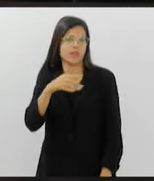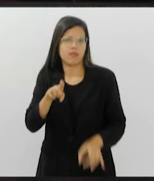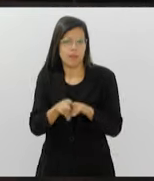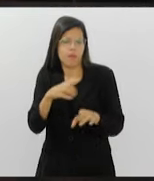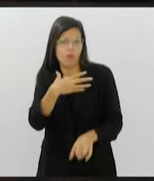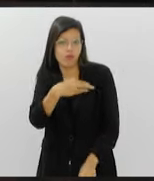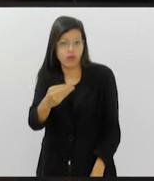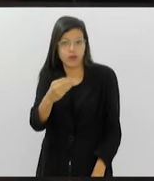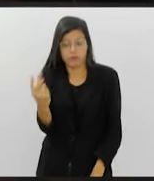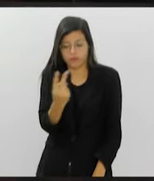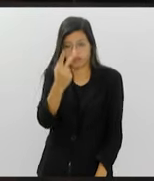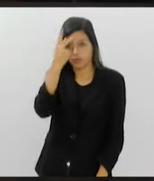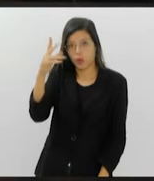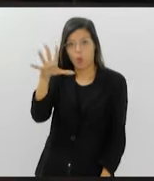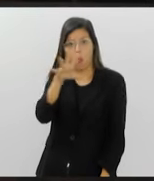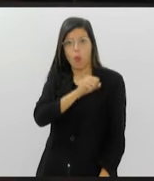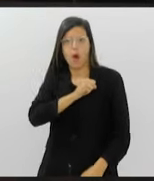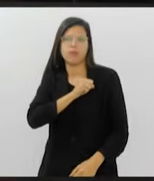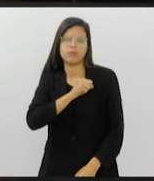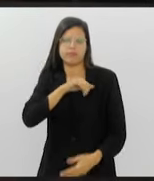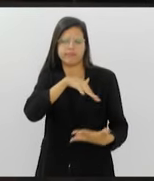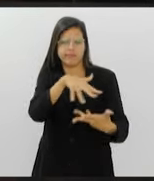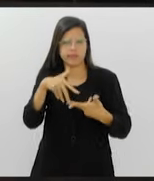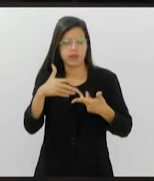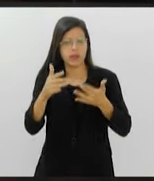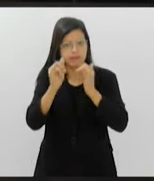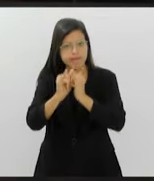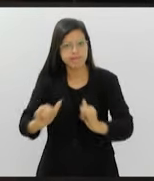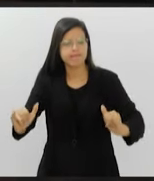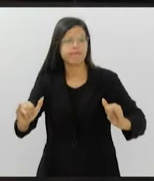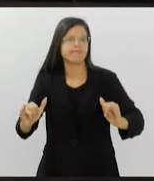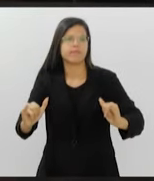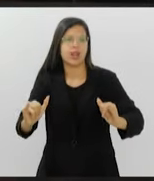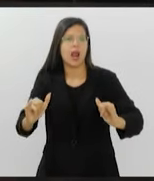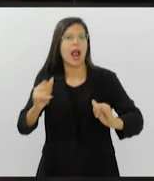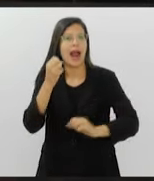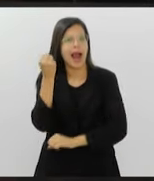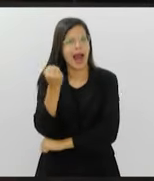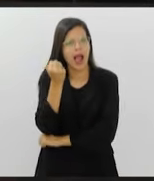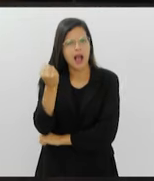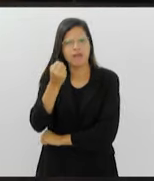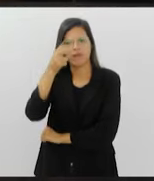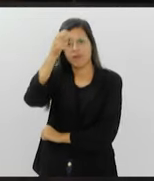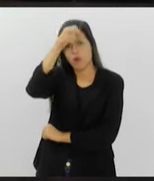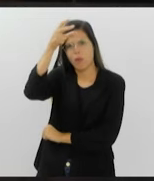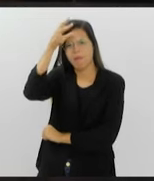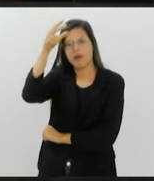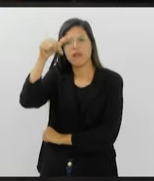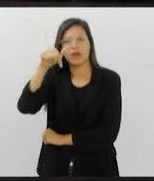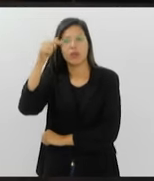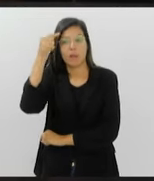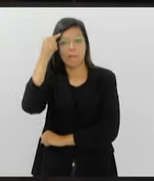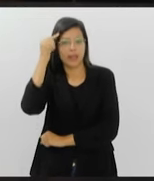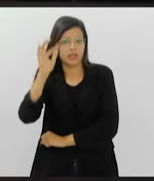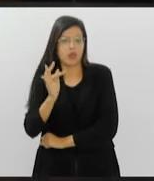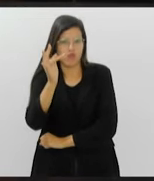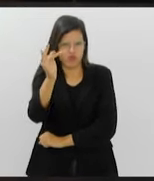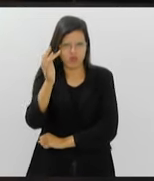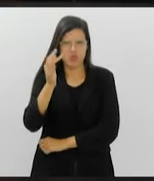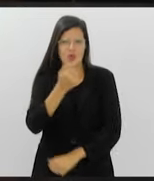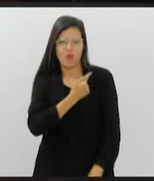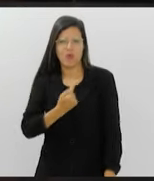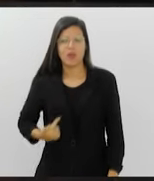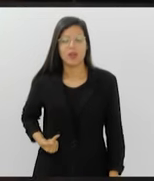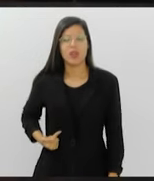mundo. Então, quero dizer aqui publicamente que é muito grave um prefeito que pensa em ser governador, um vagabundo